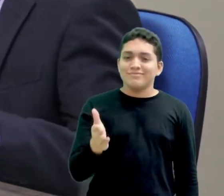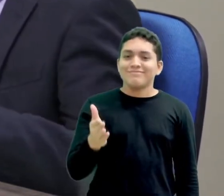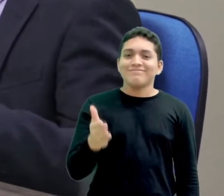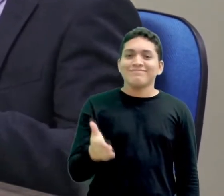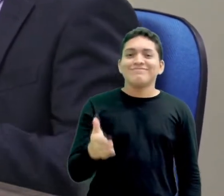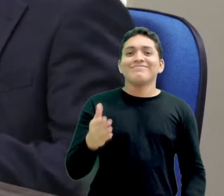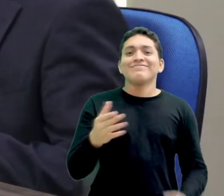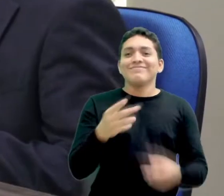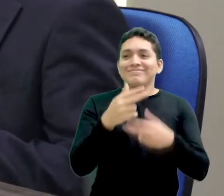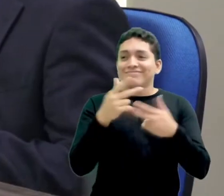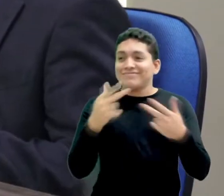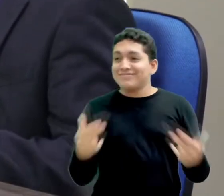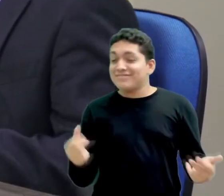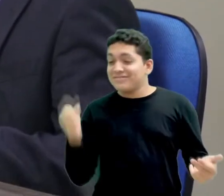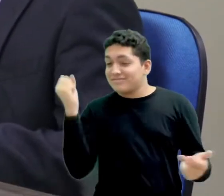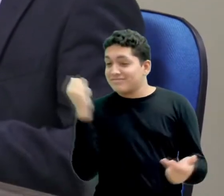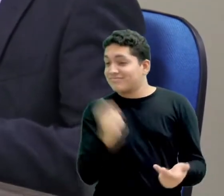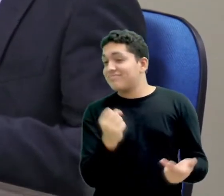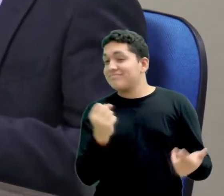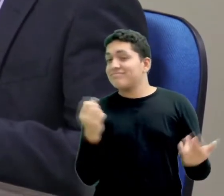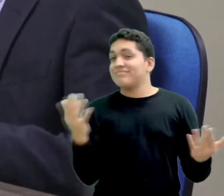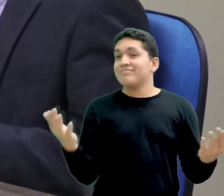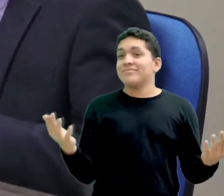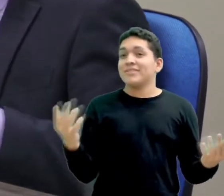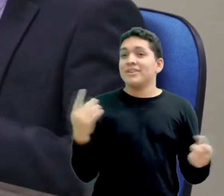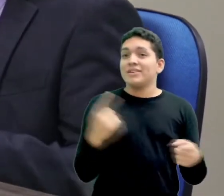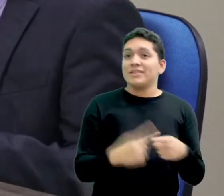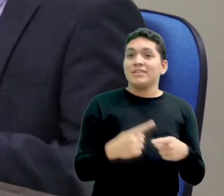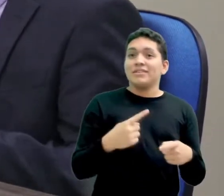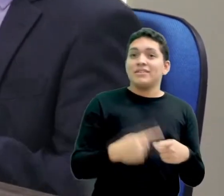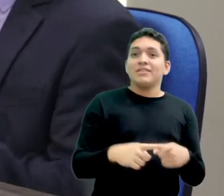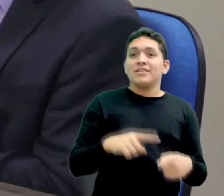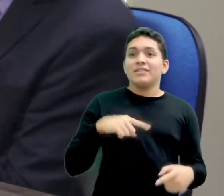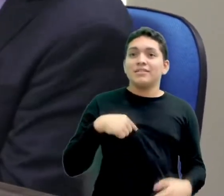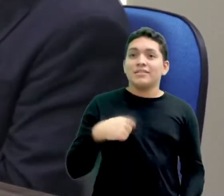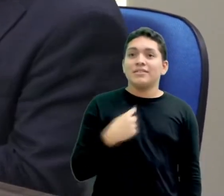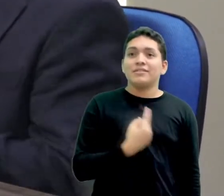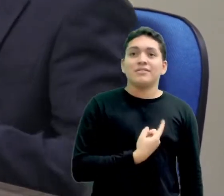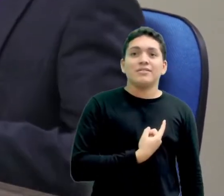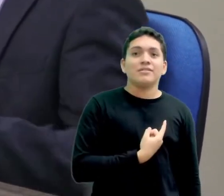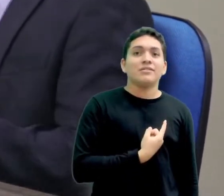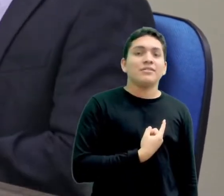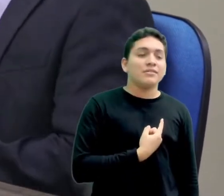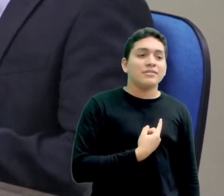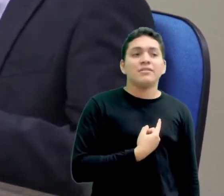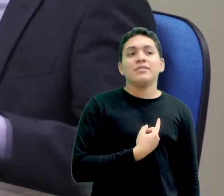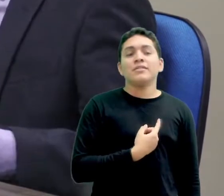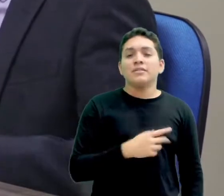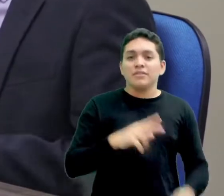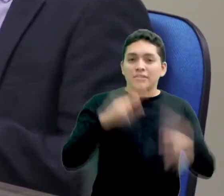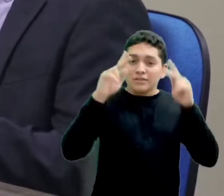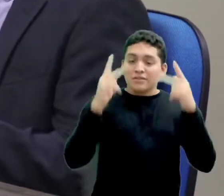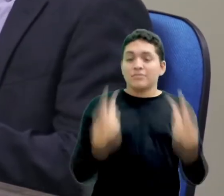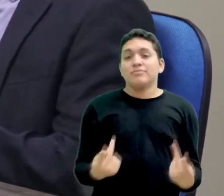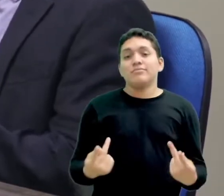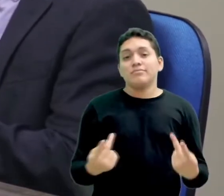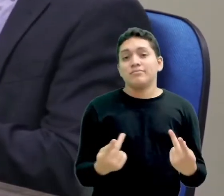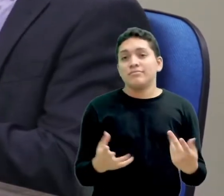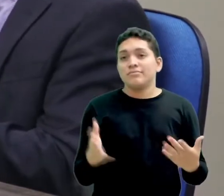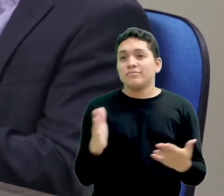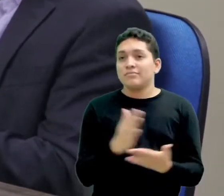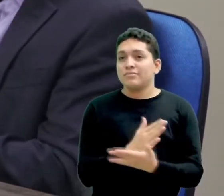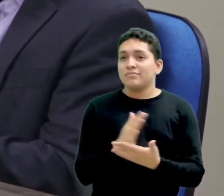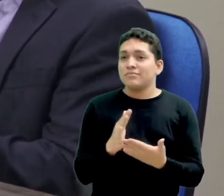vários assassinatos. Porque nós, na nossa natureza, diante de situações, muitas vezes vamos